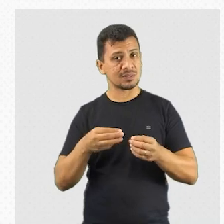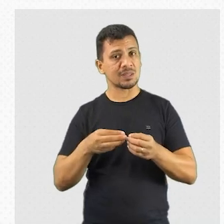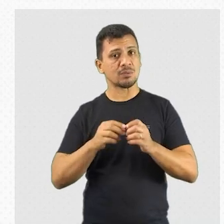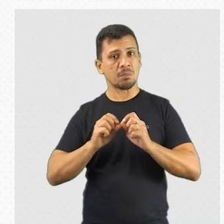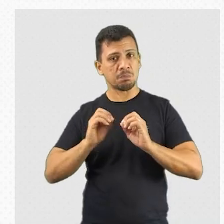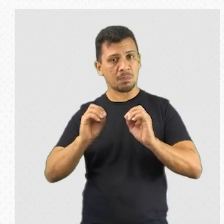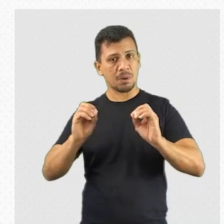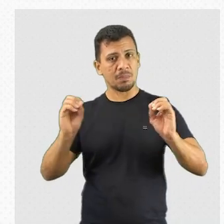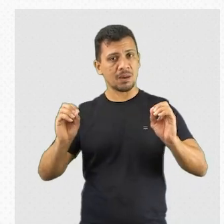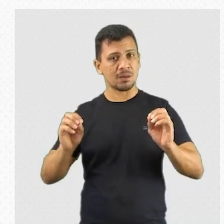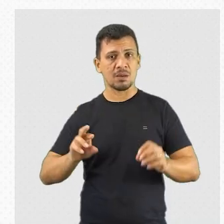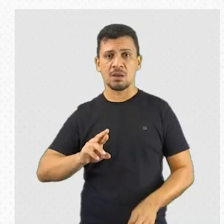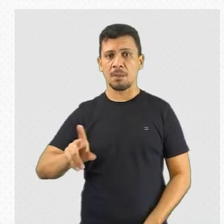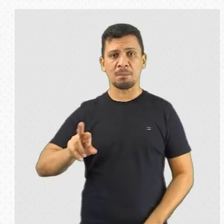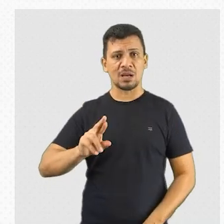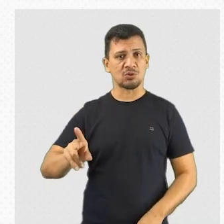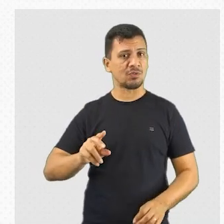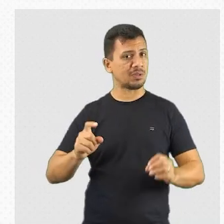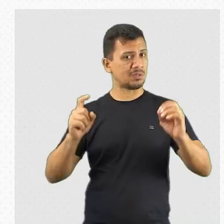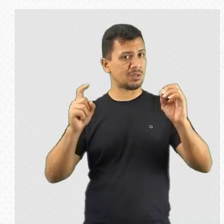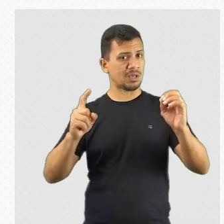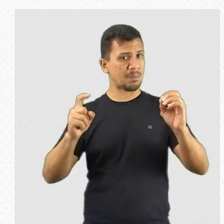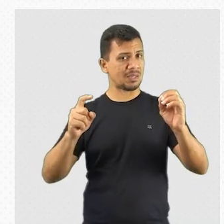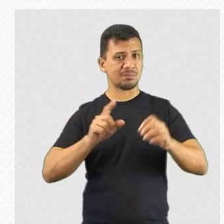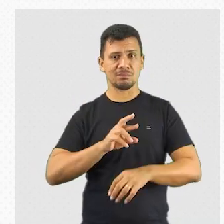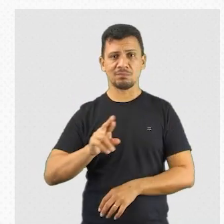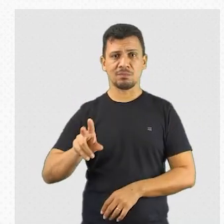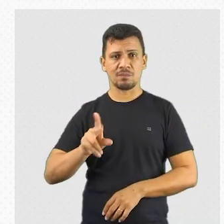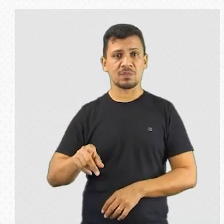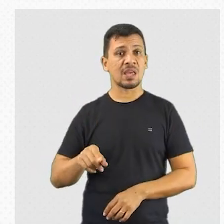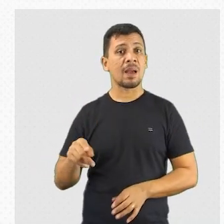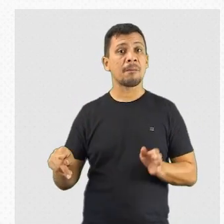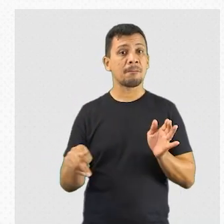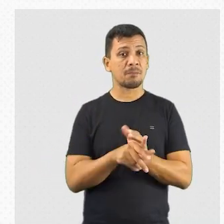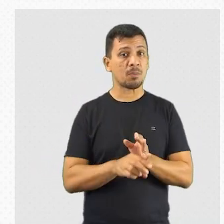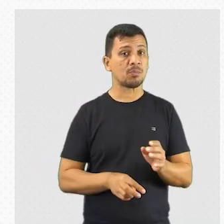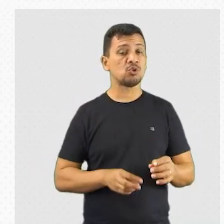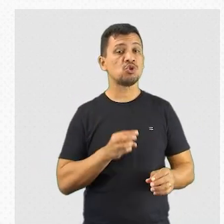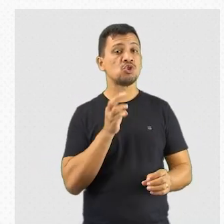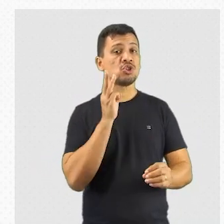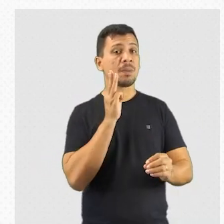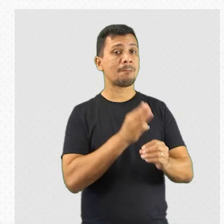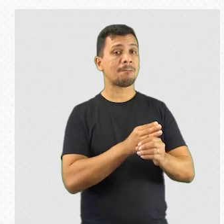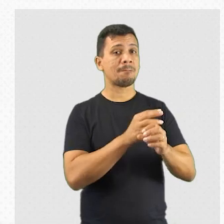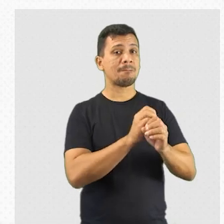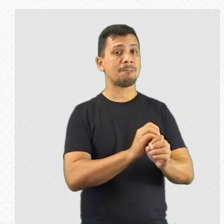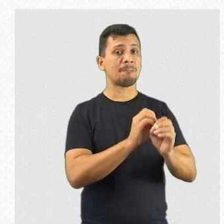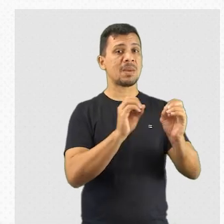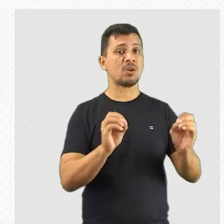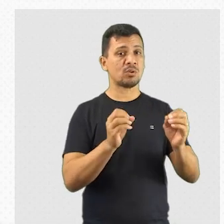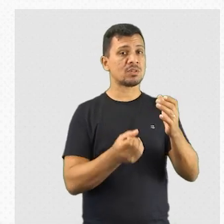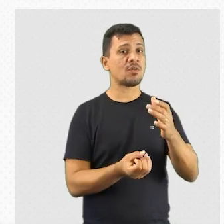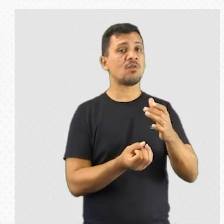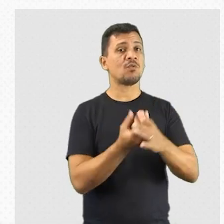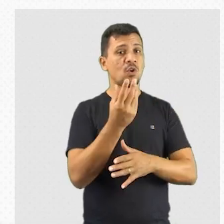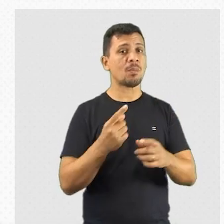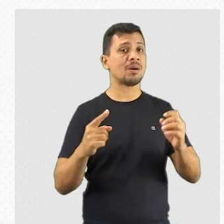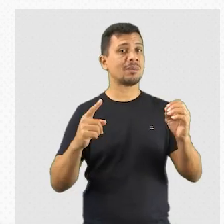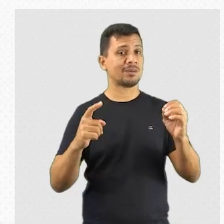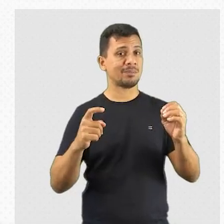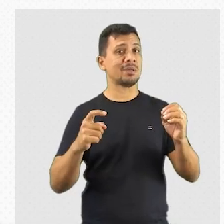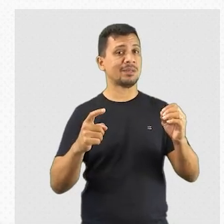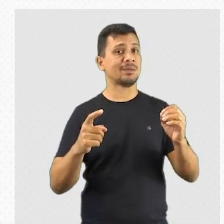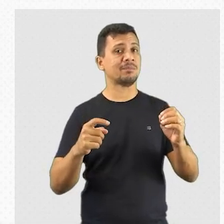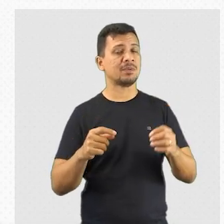com a produção de gametas. Esse processo está relacionado à meiose. É na meiose que ocorre a formação de gametas, porque a meiose, ela é